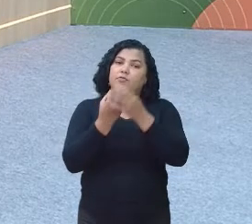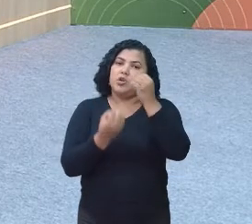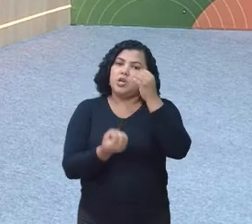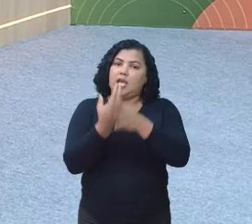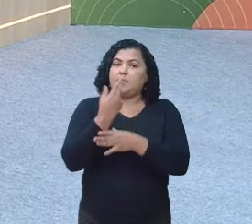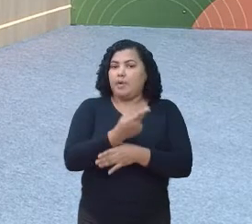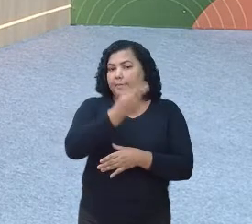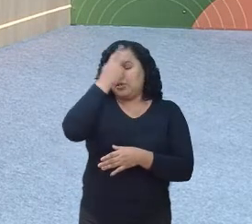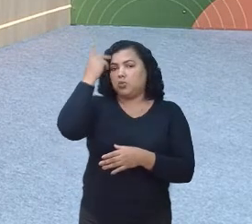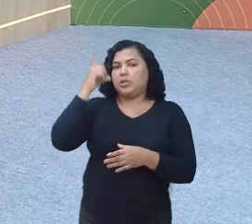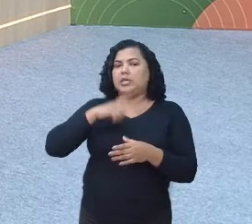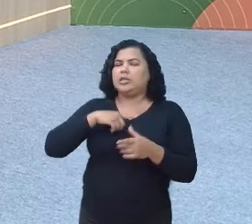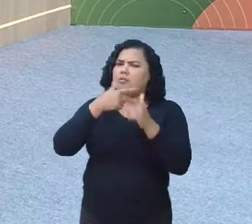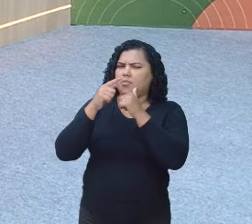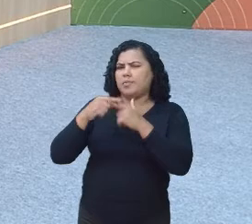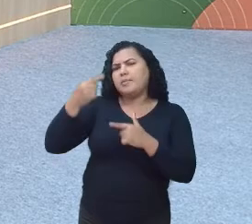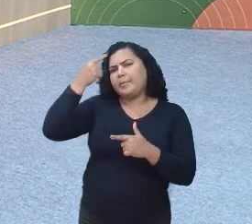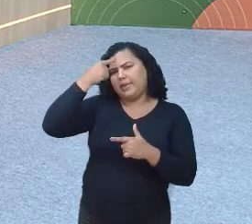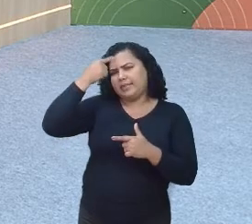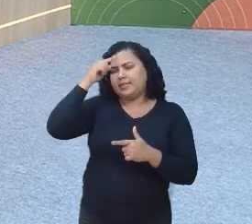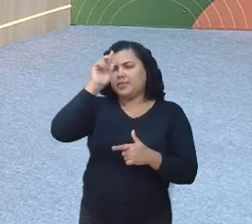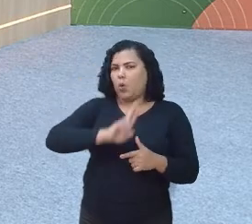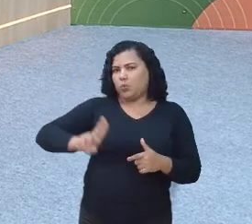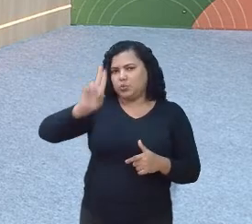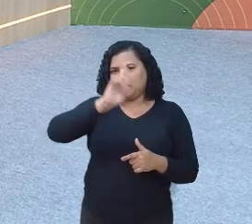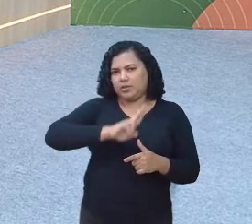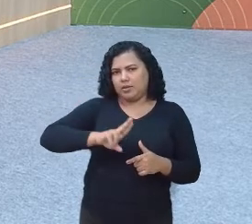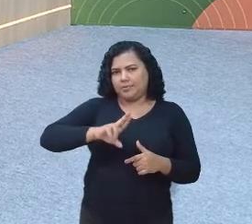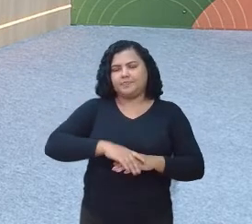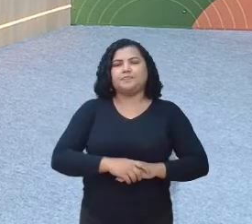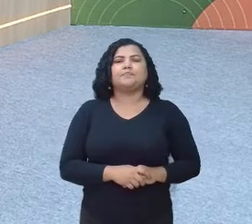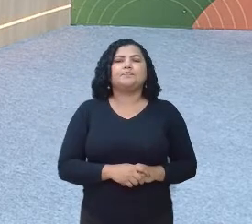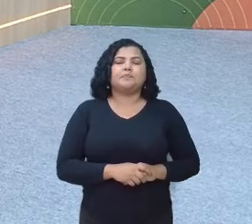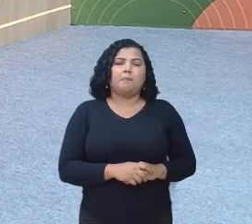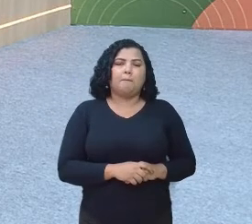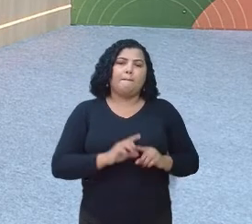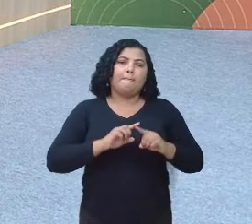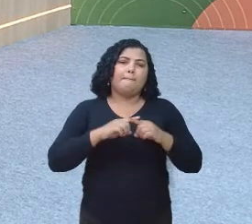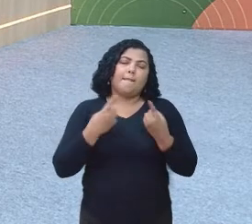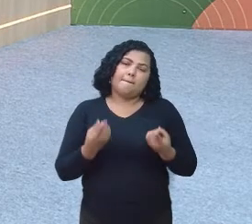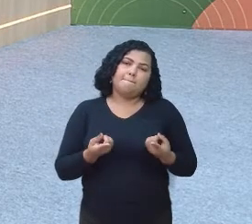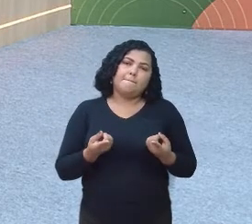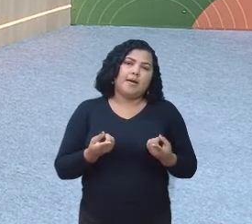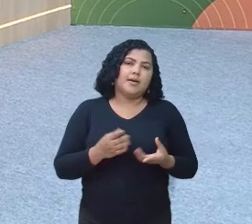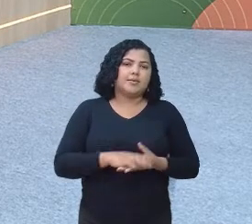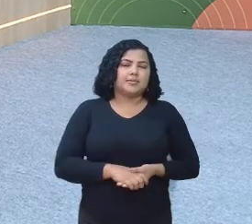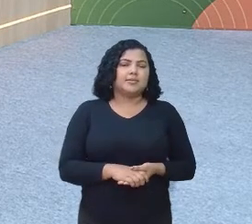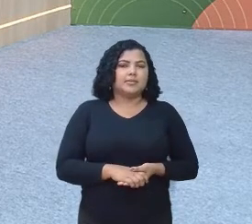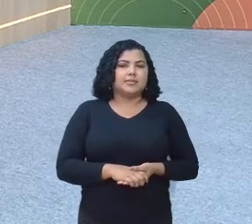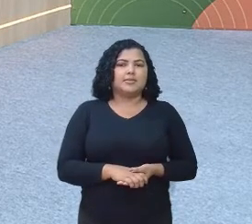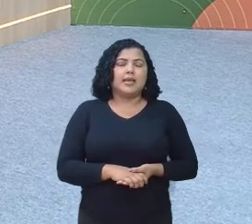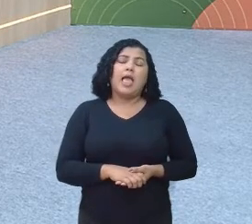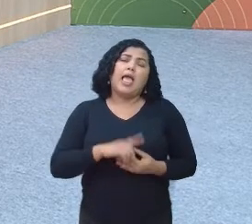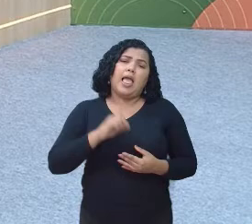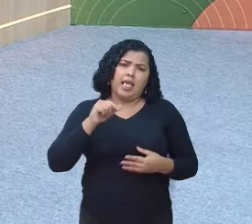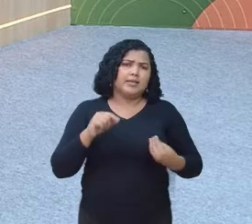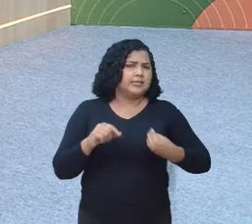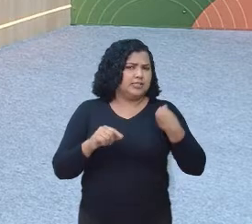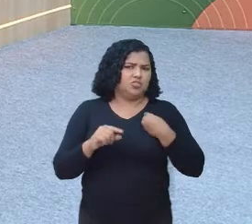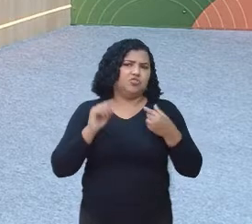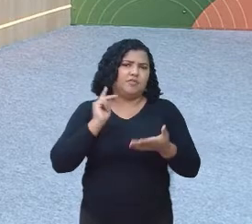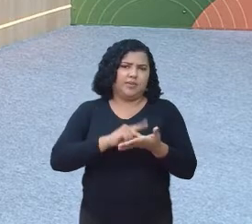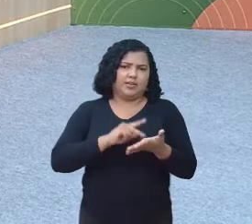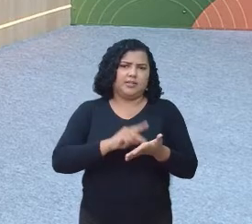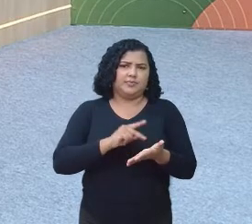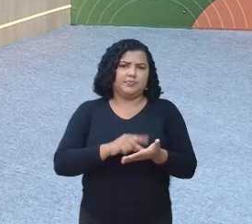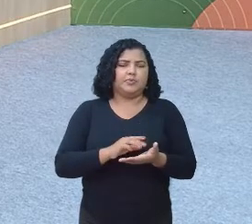utilizem essa cidade, ela não existe para o todo social, mas ainda assim é ela existe para aquelas